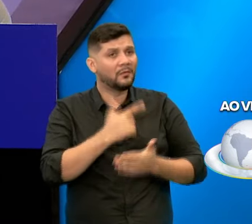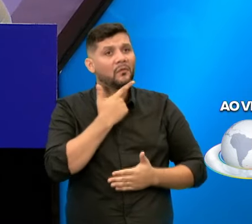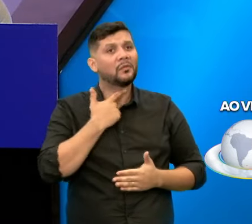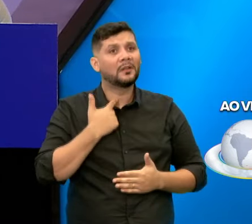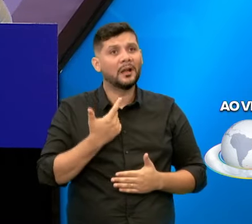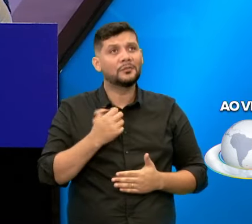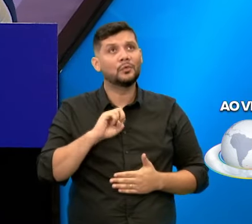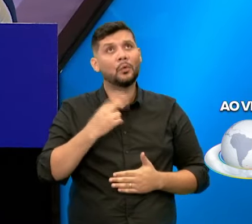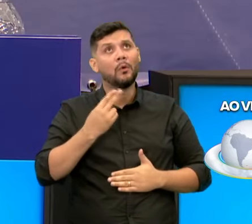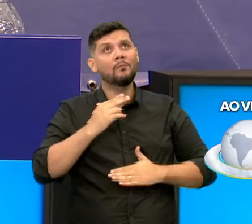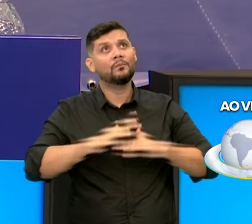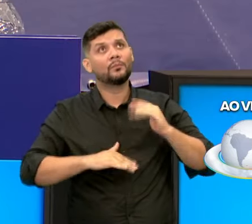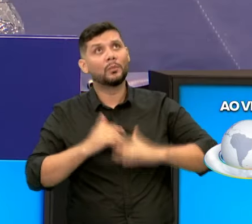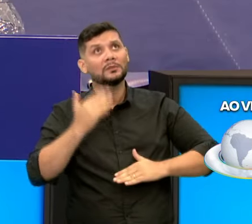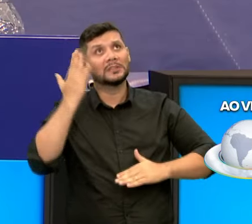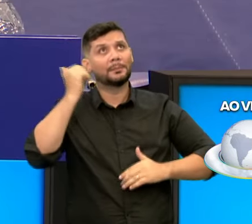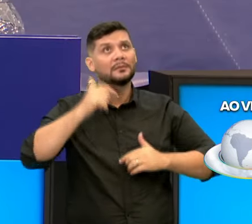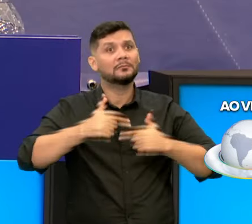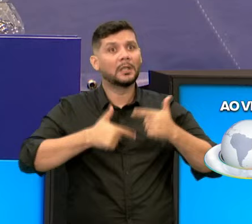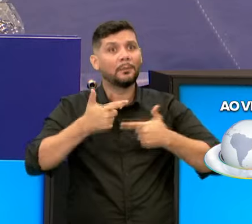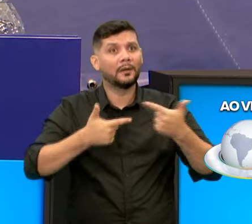ou competência?